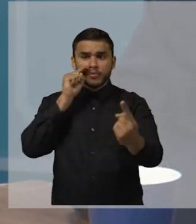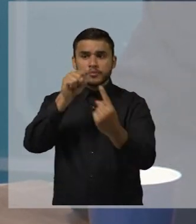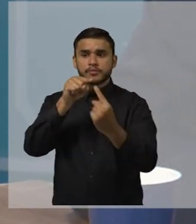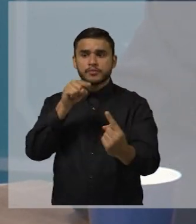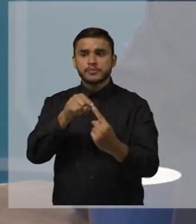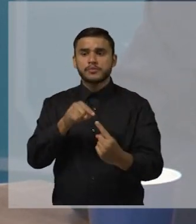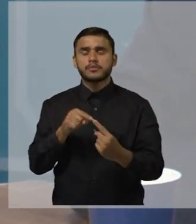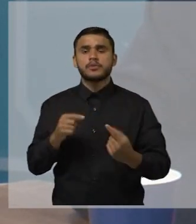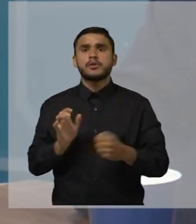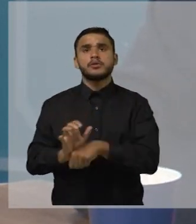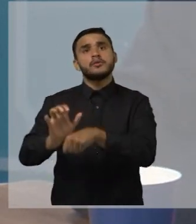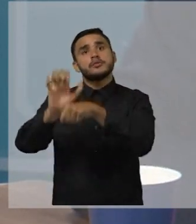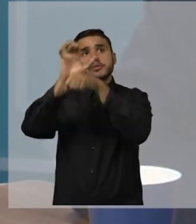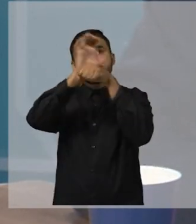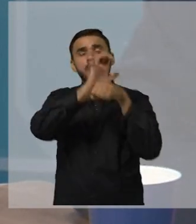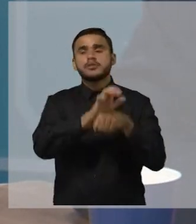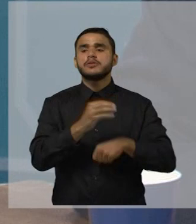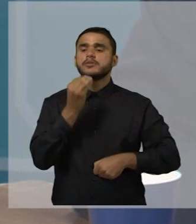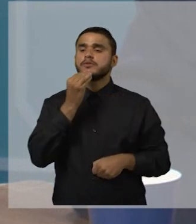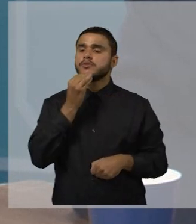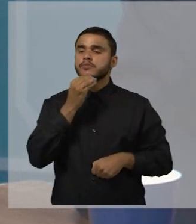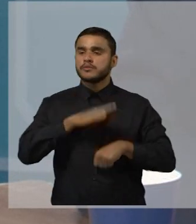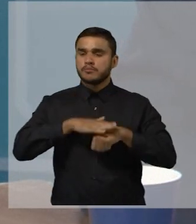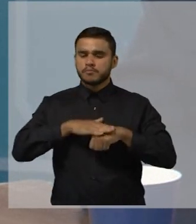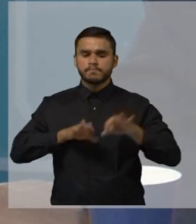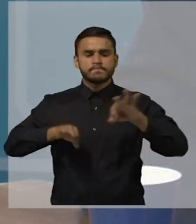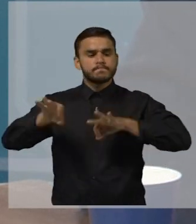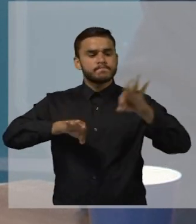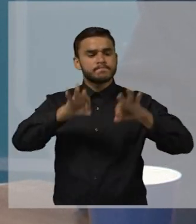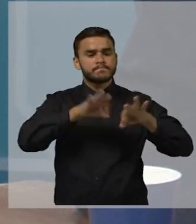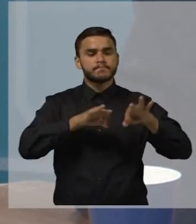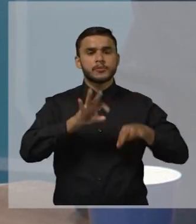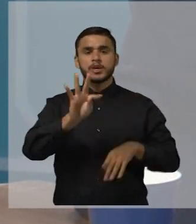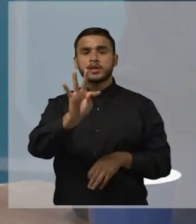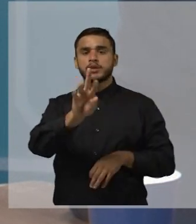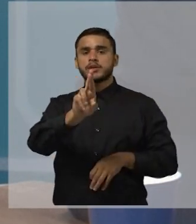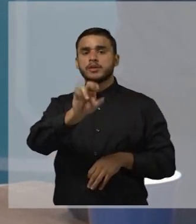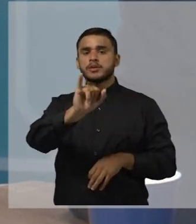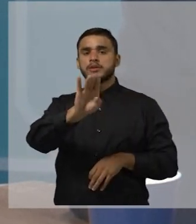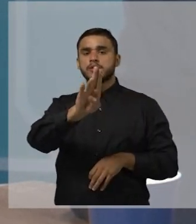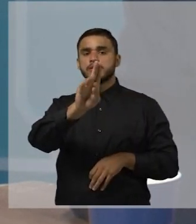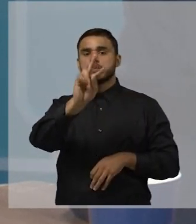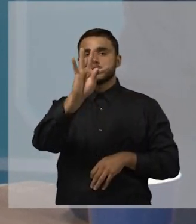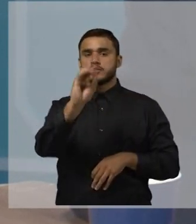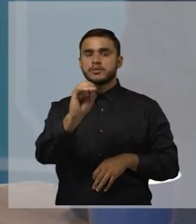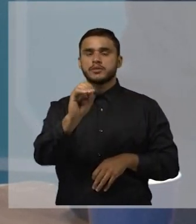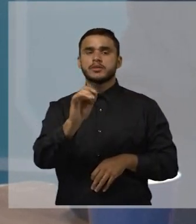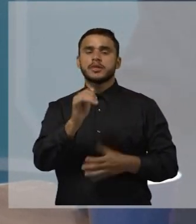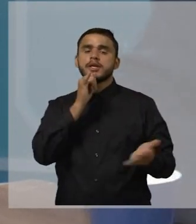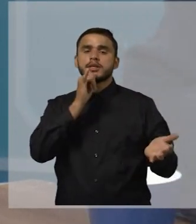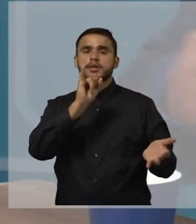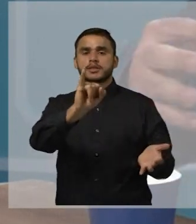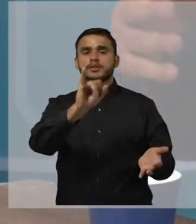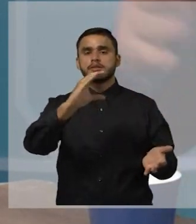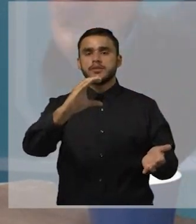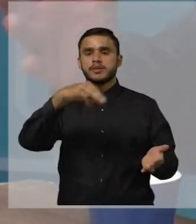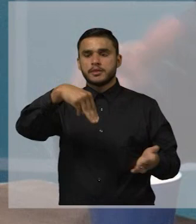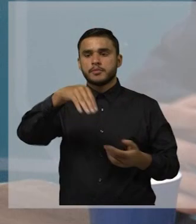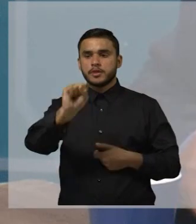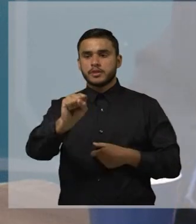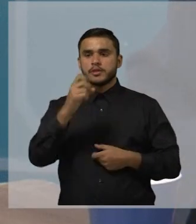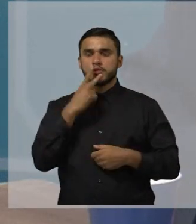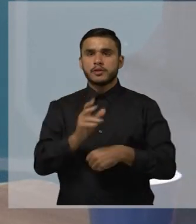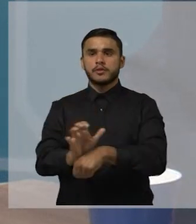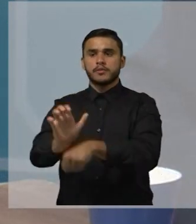é que os estados podem fazer no exercício de sua autonomia tributária, no caso do ICMS. Batizaram o que os